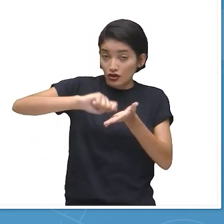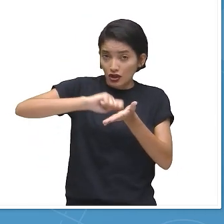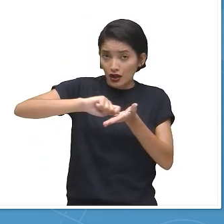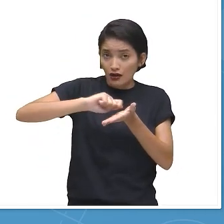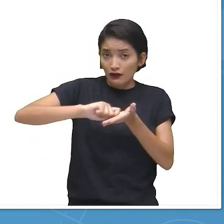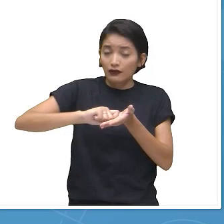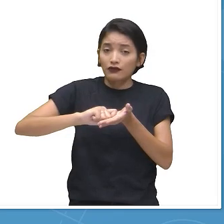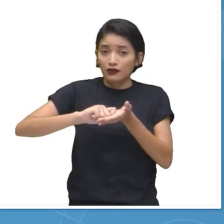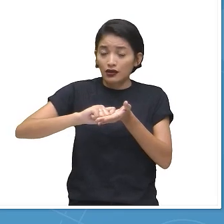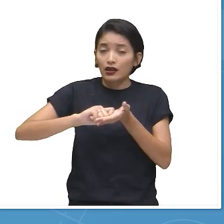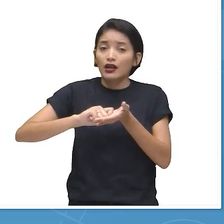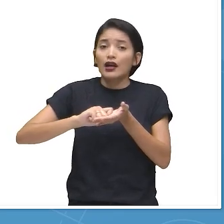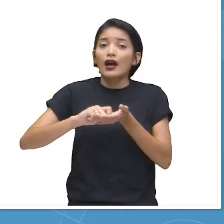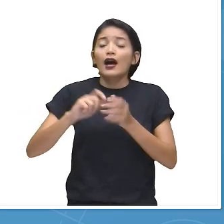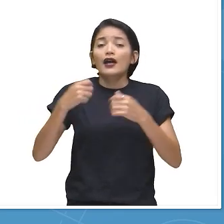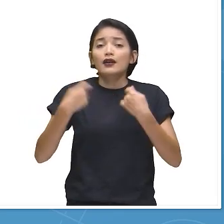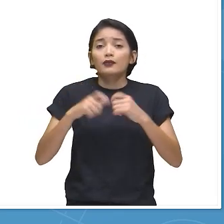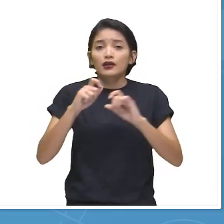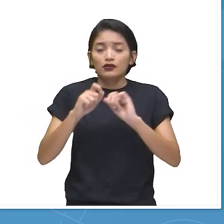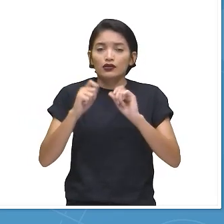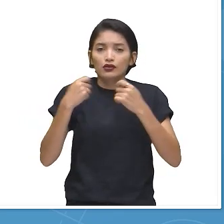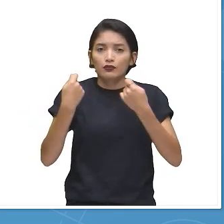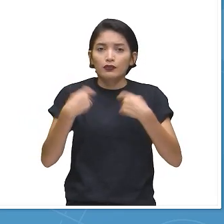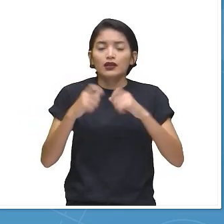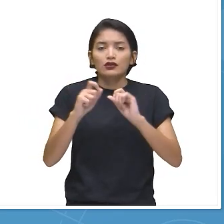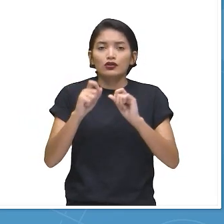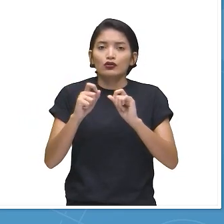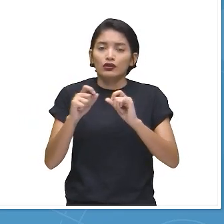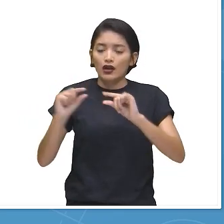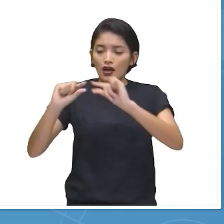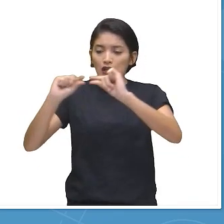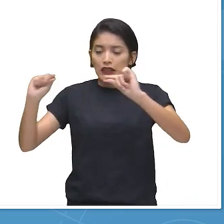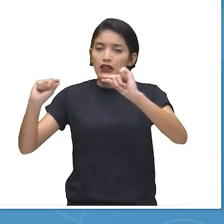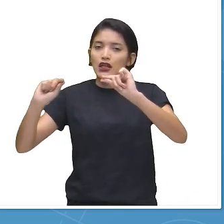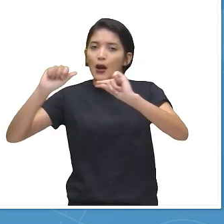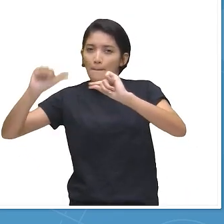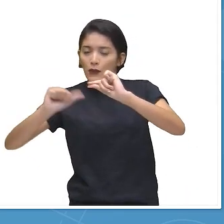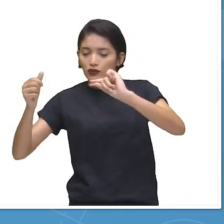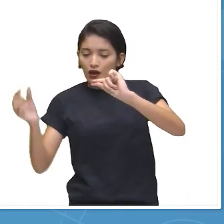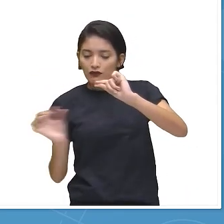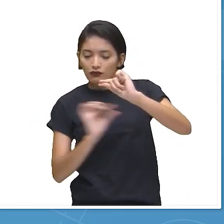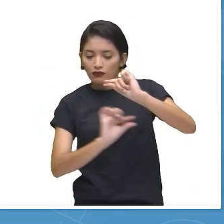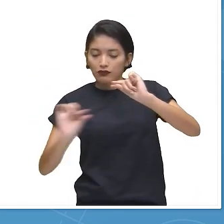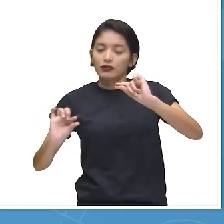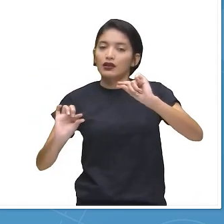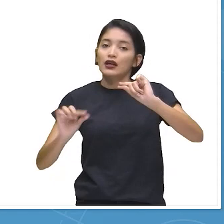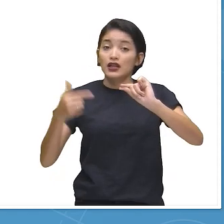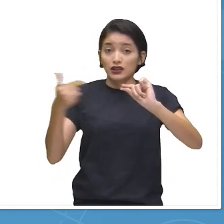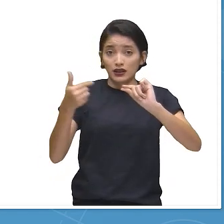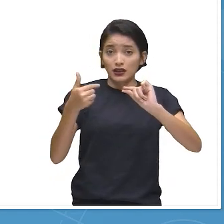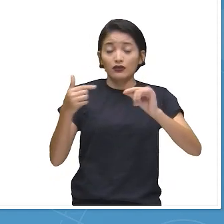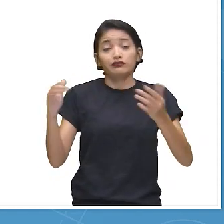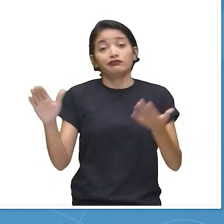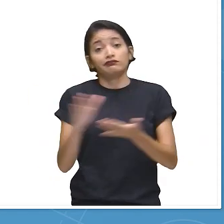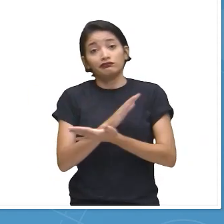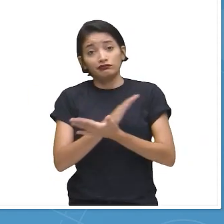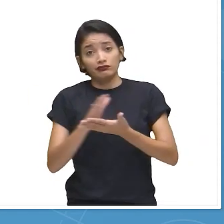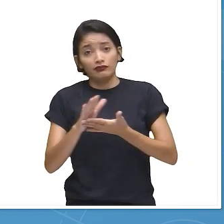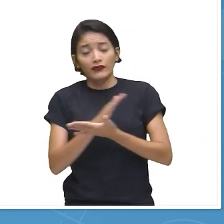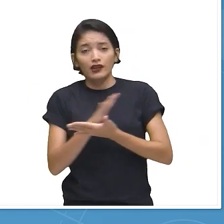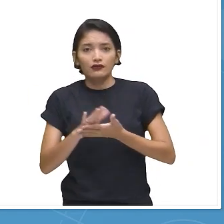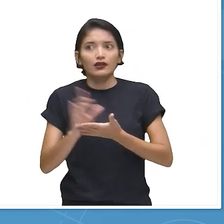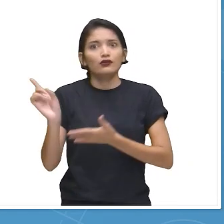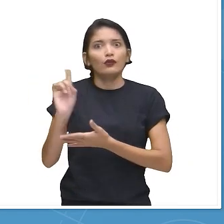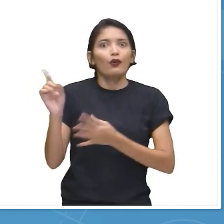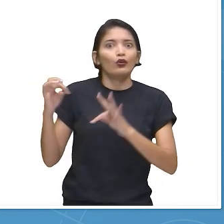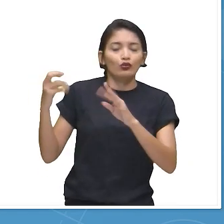tem que translinear, ou seja, passar de uma linha para outra, você às vezes, não digo todas,